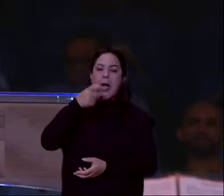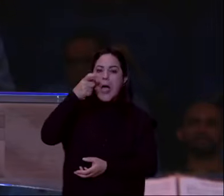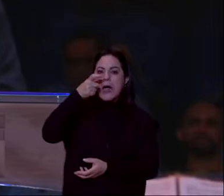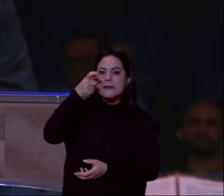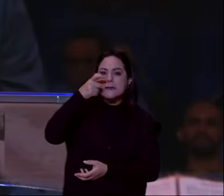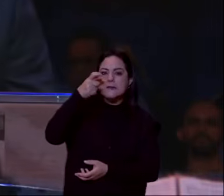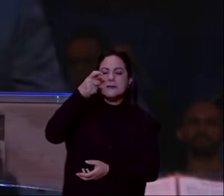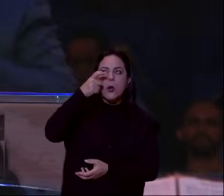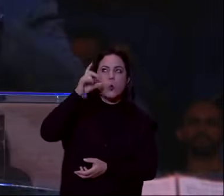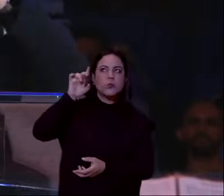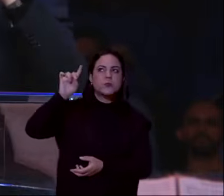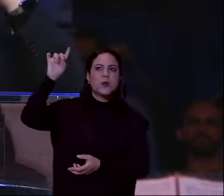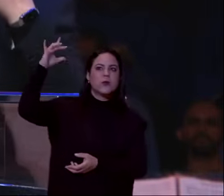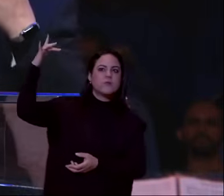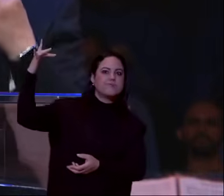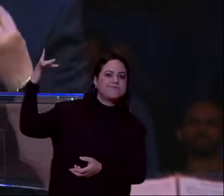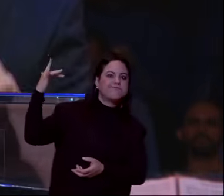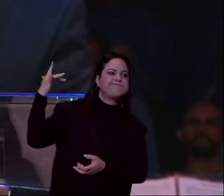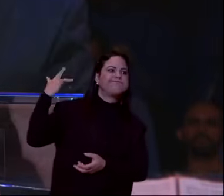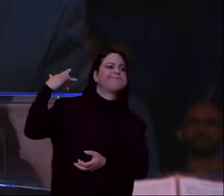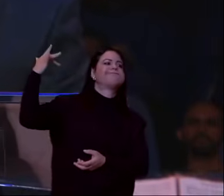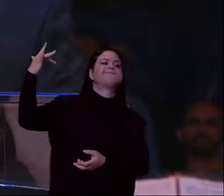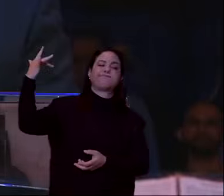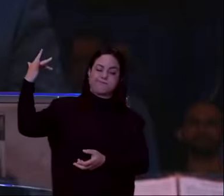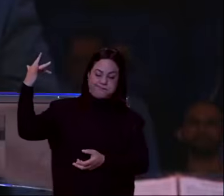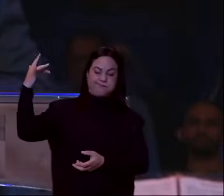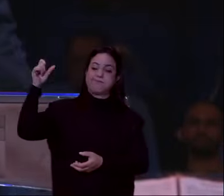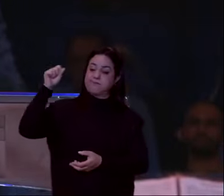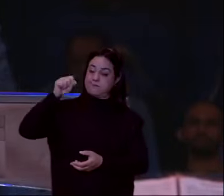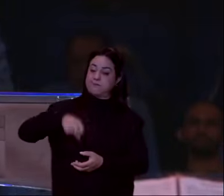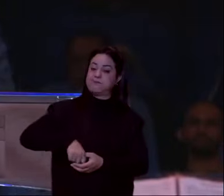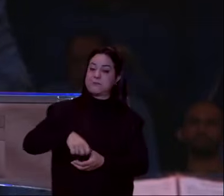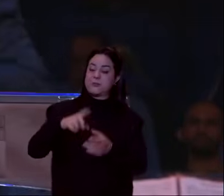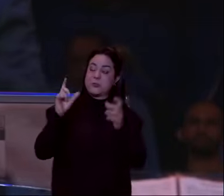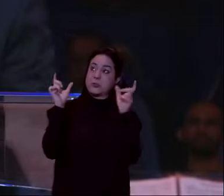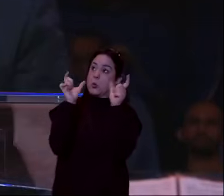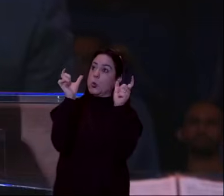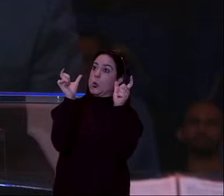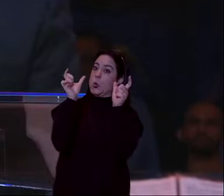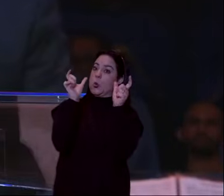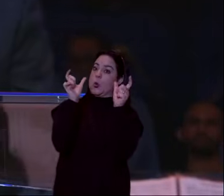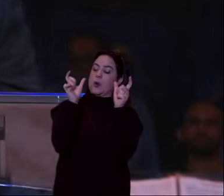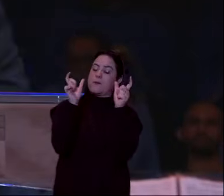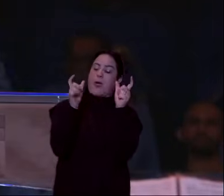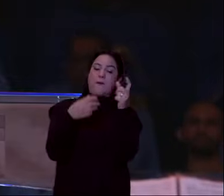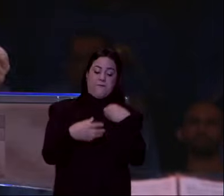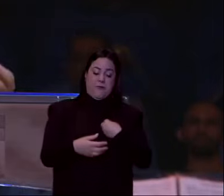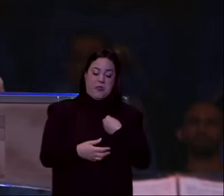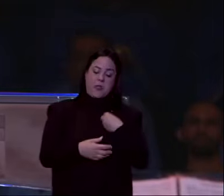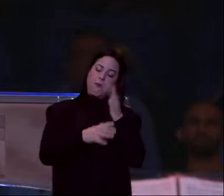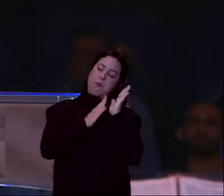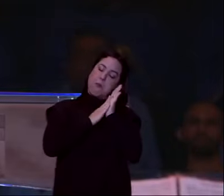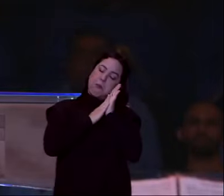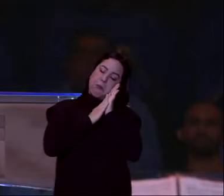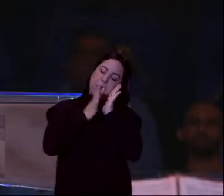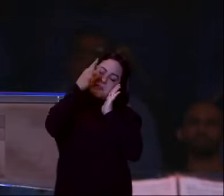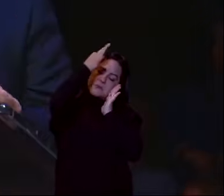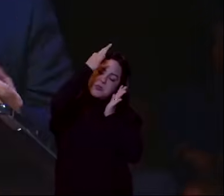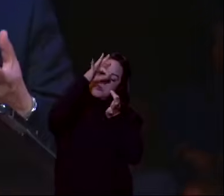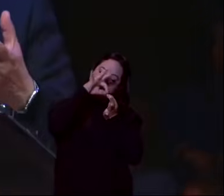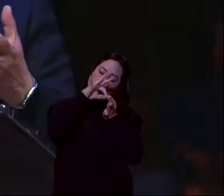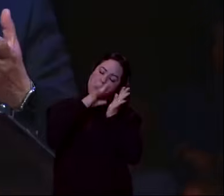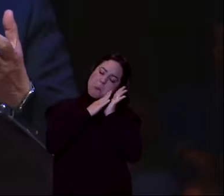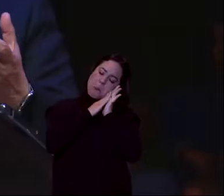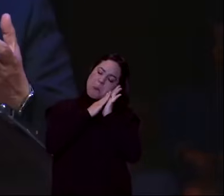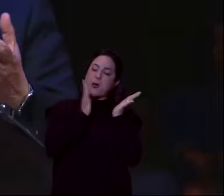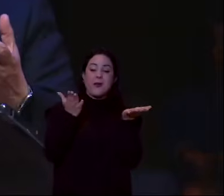ao chamado quase ensurdecedor que nos desperta do sono espiritual, mesmo quando ele está